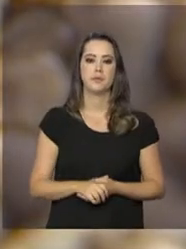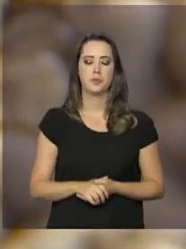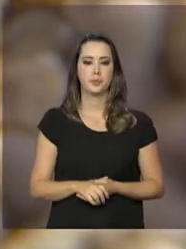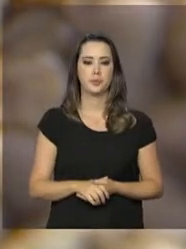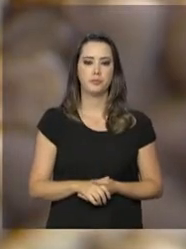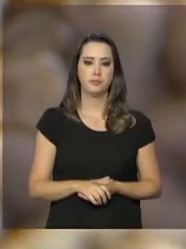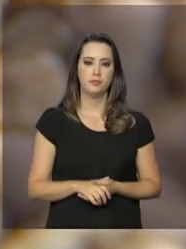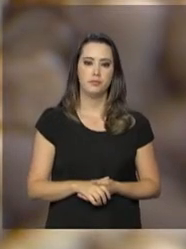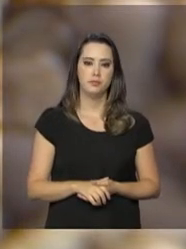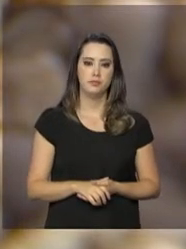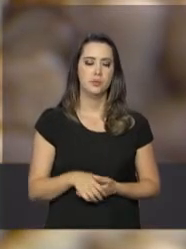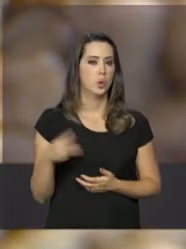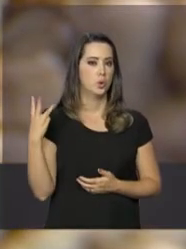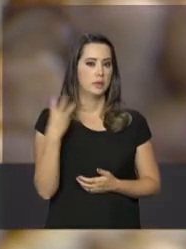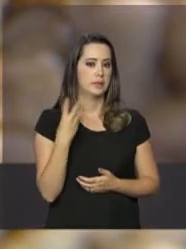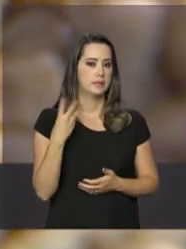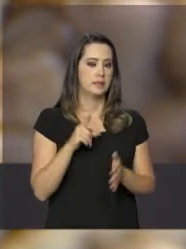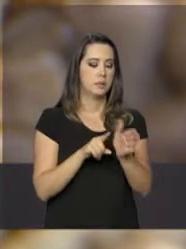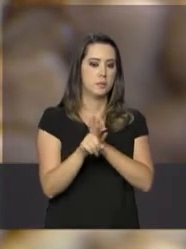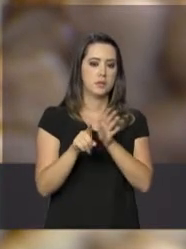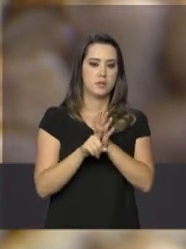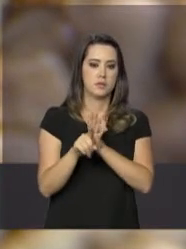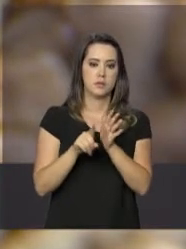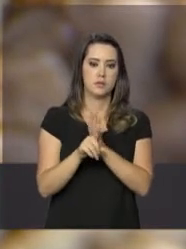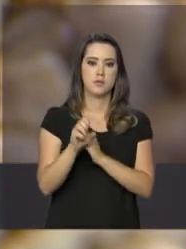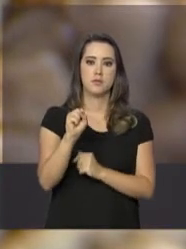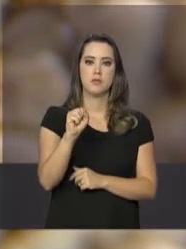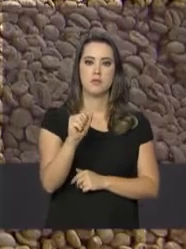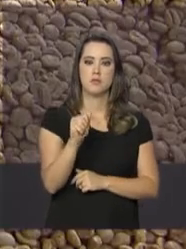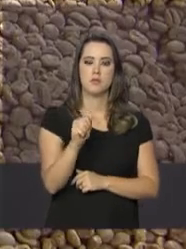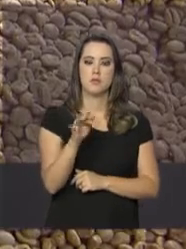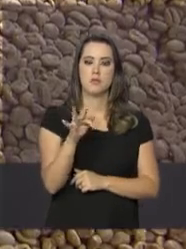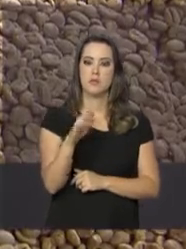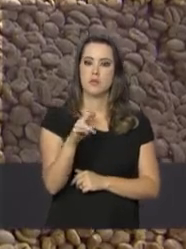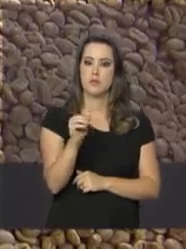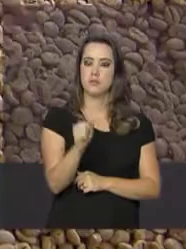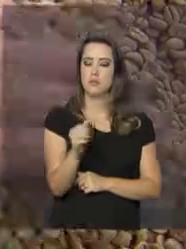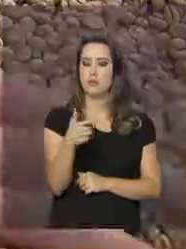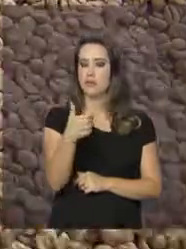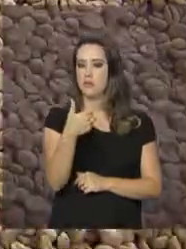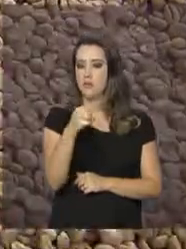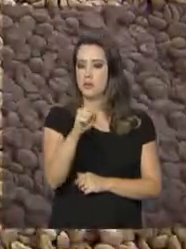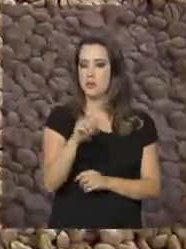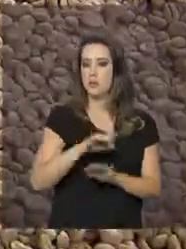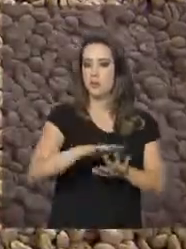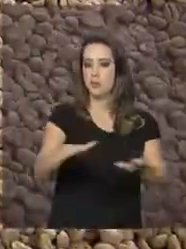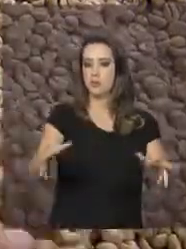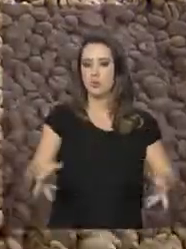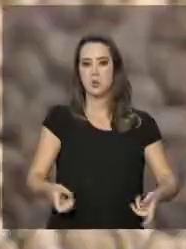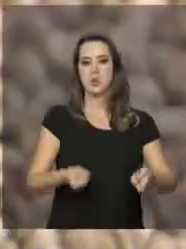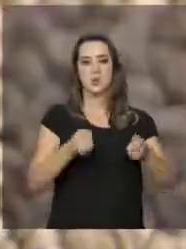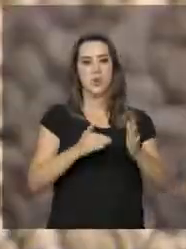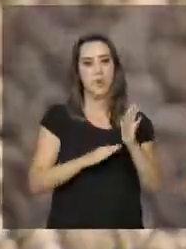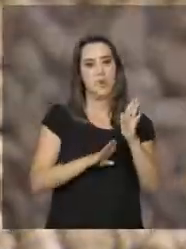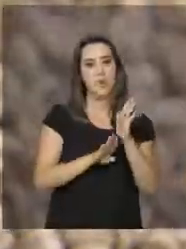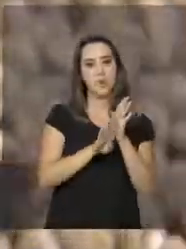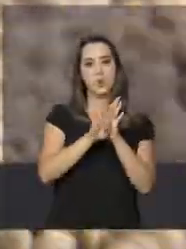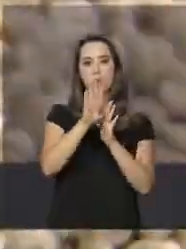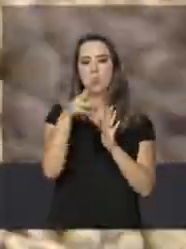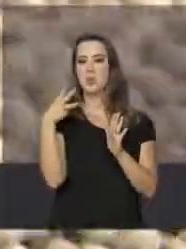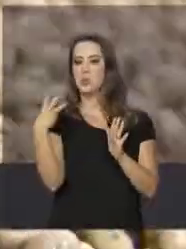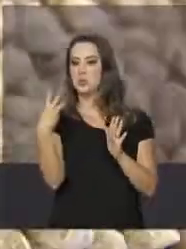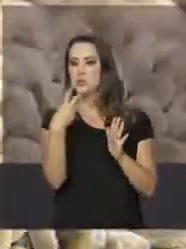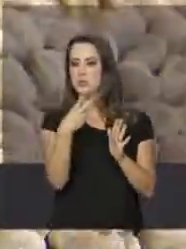o terceiro levantamento da safra 2008 de café deve resultar em colheita 33% maior